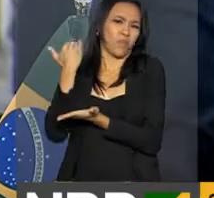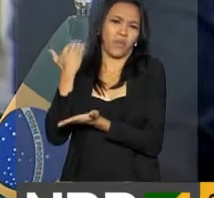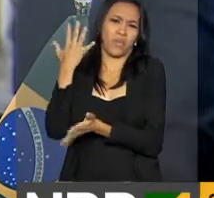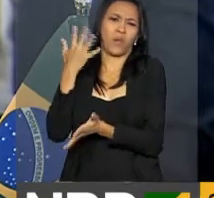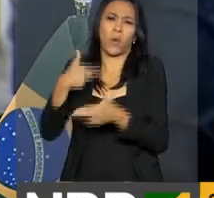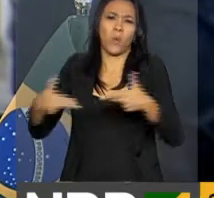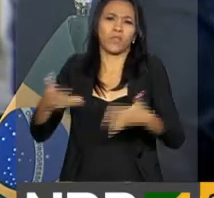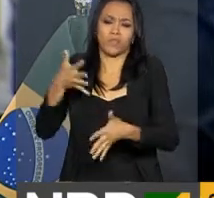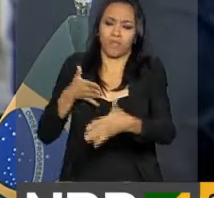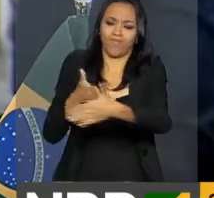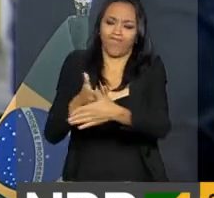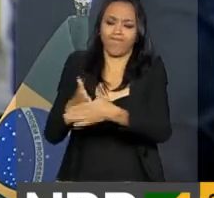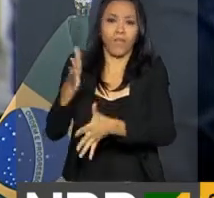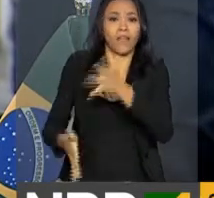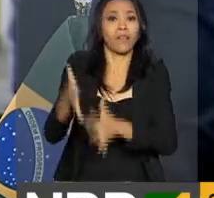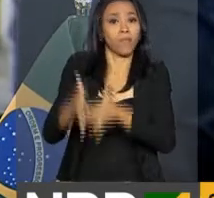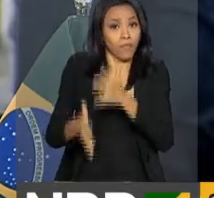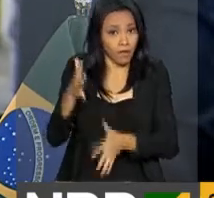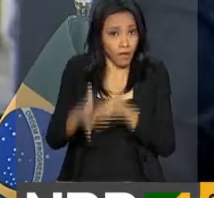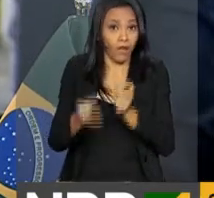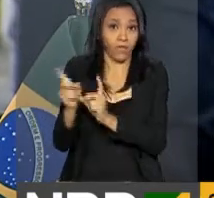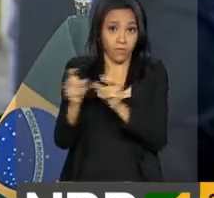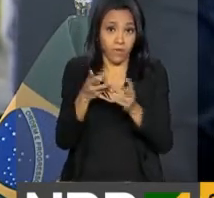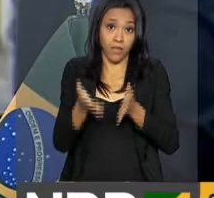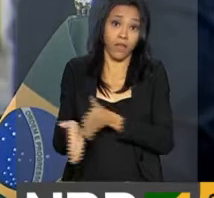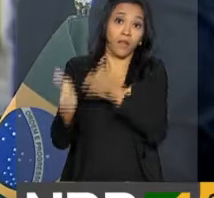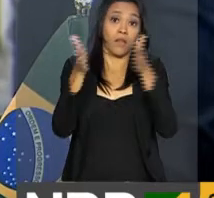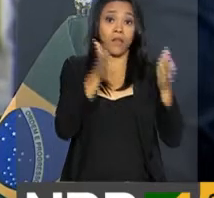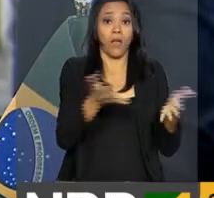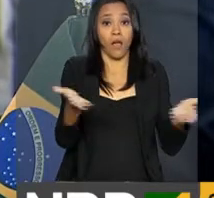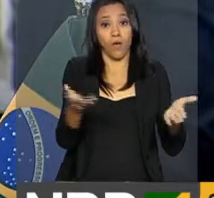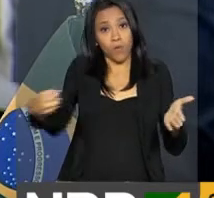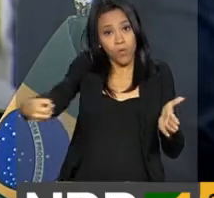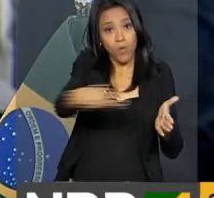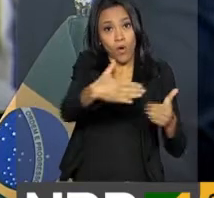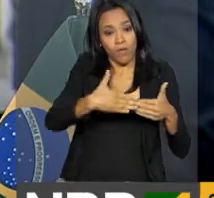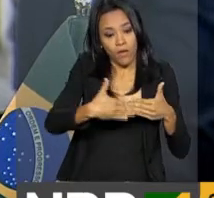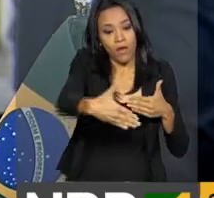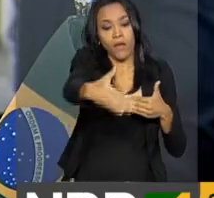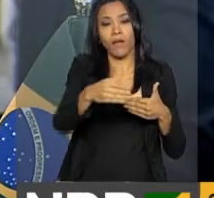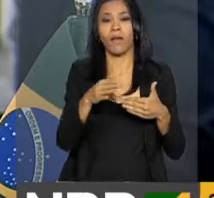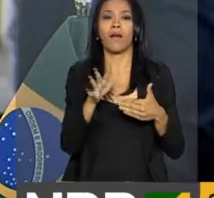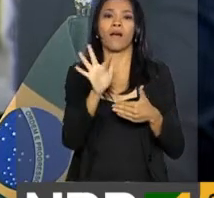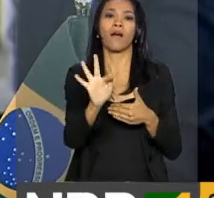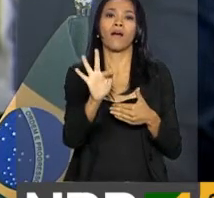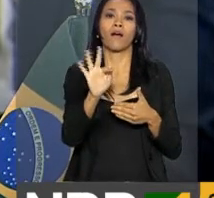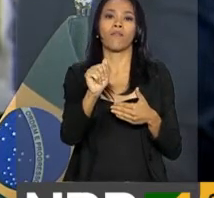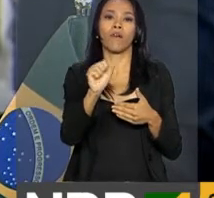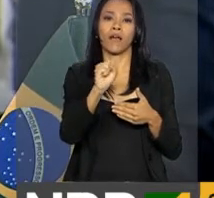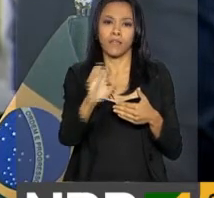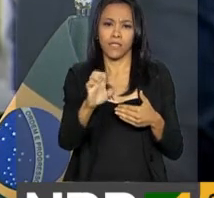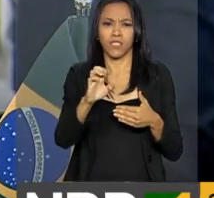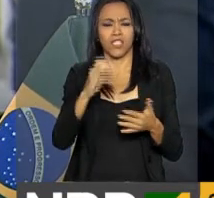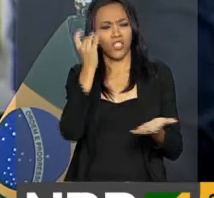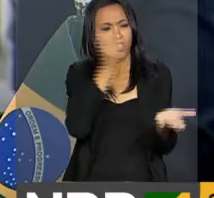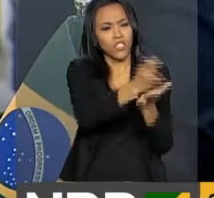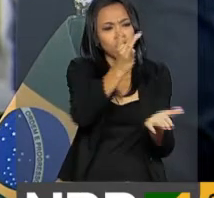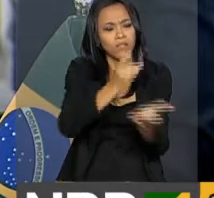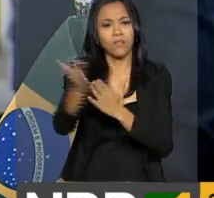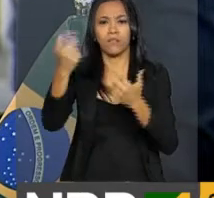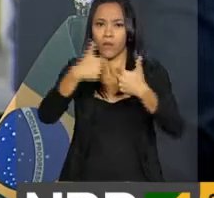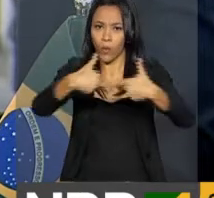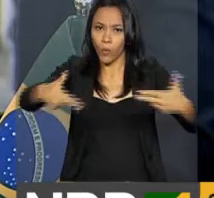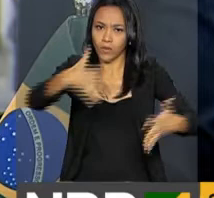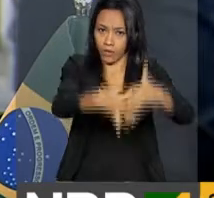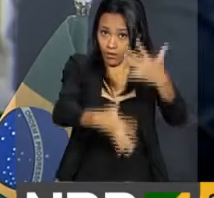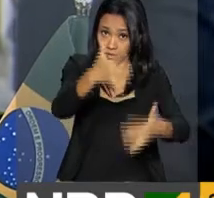comércio para outra fase que queremos aprofundar, em que atuamos para derrubar barreiras,